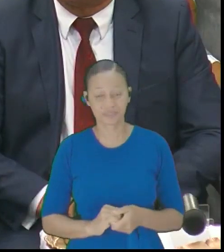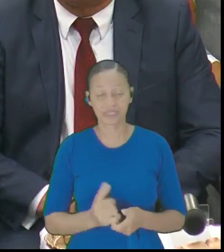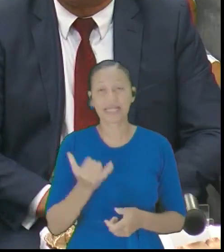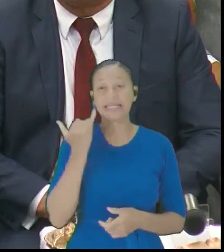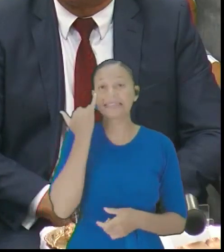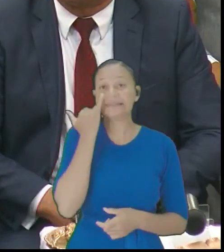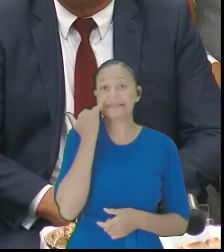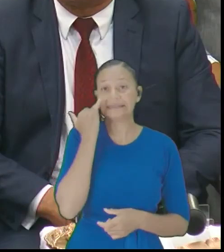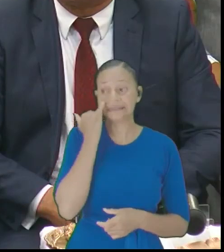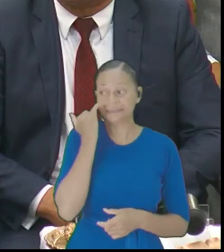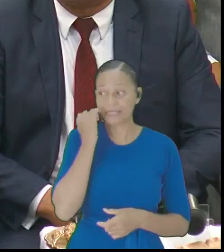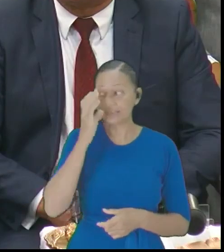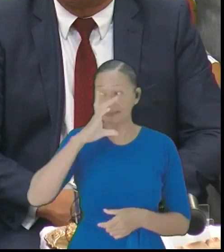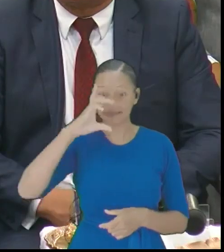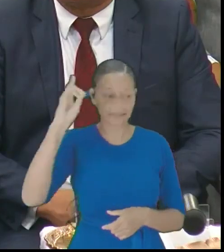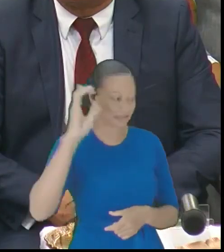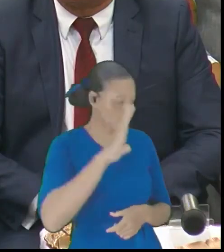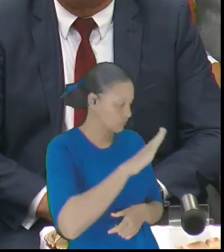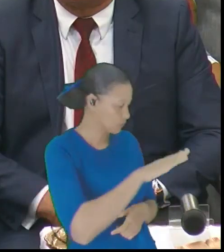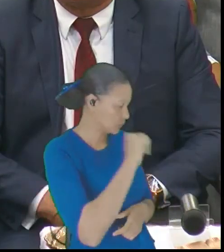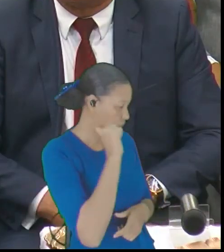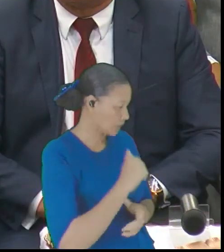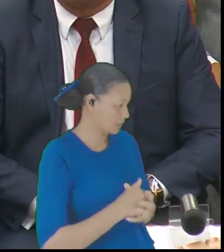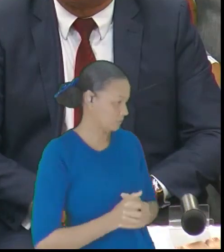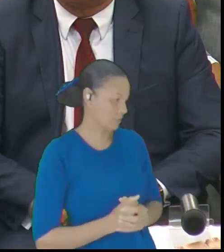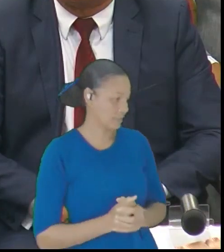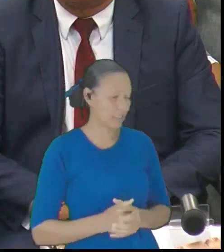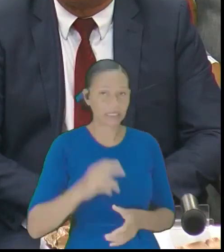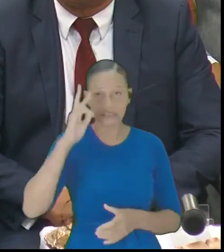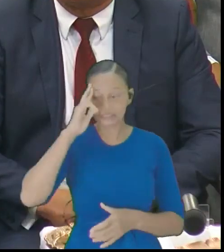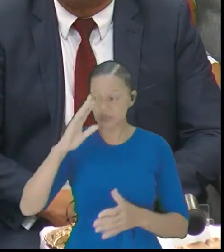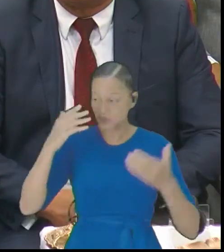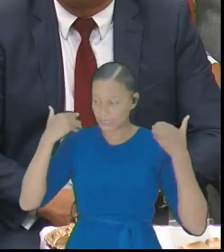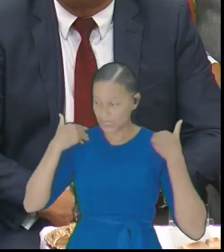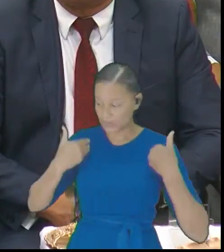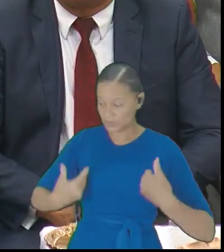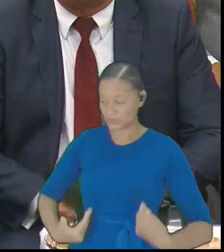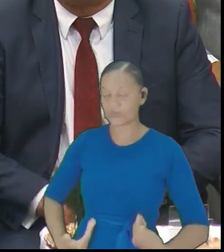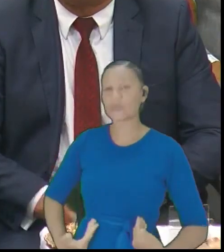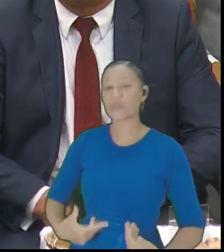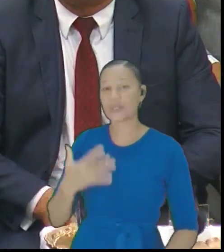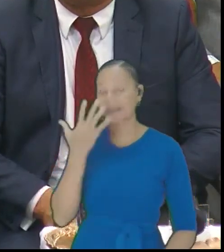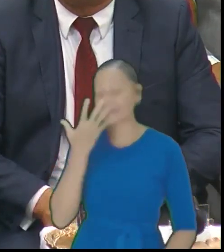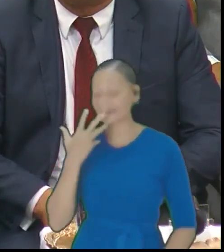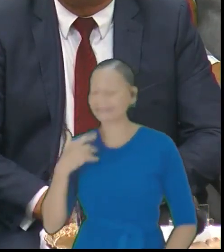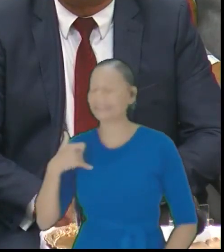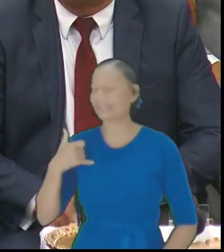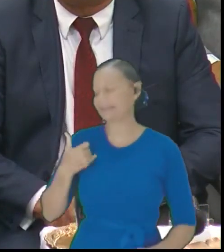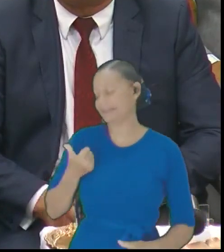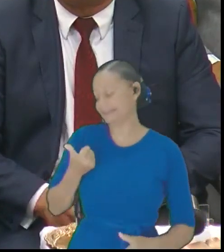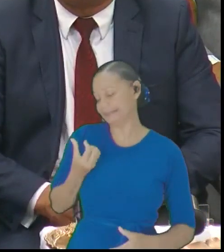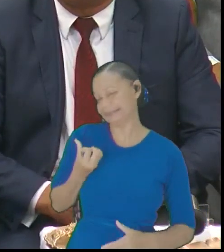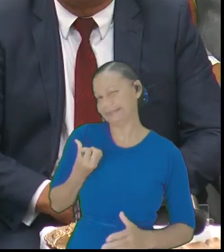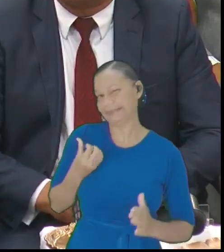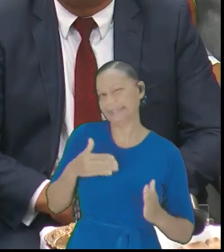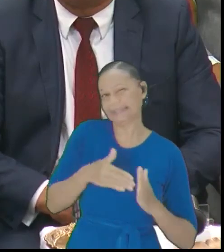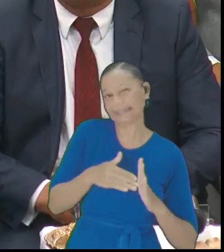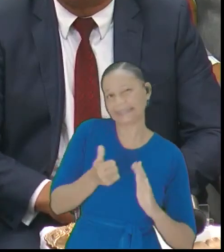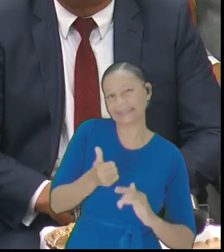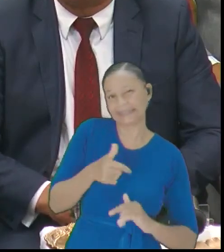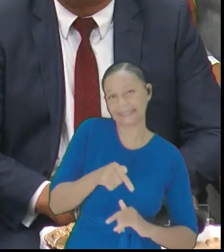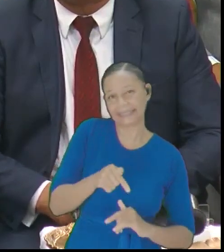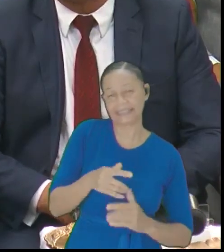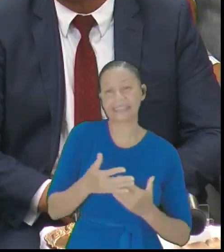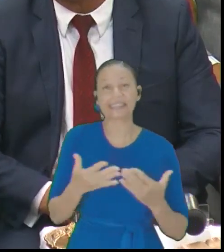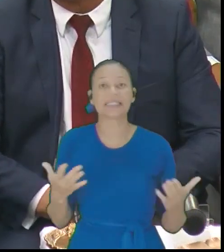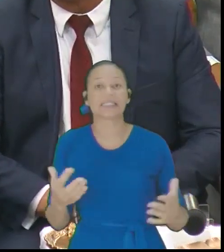Jeremias, quando Deus o chama, ele diz assim: Senhor, eu sou uma criança. Ele já tinha de 16 para 17, foi